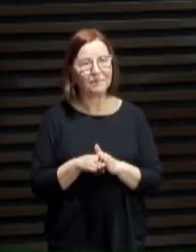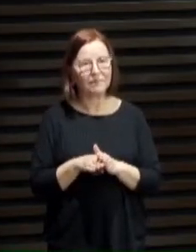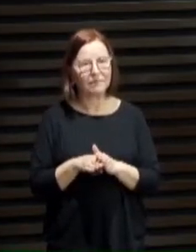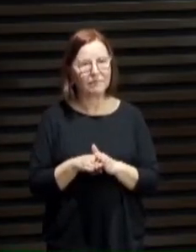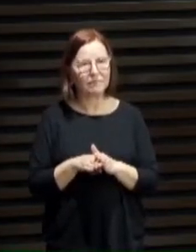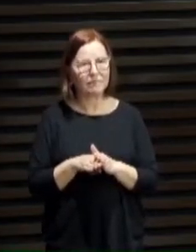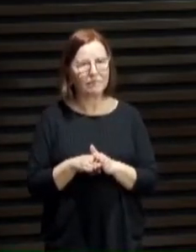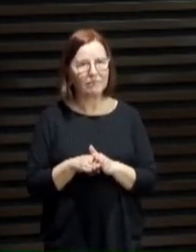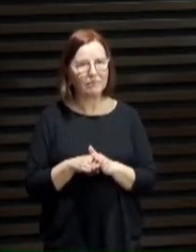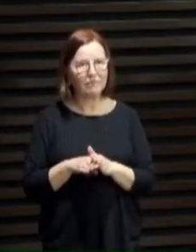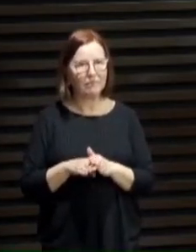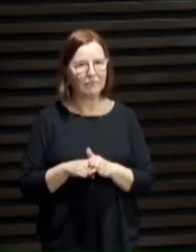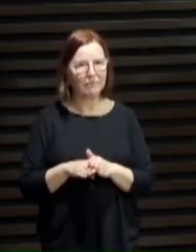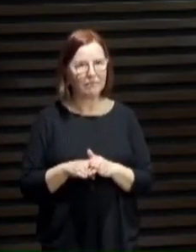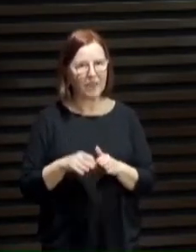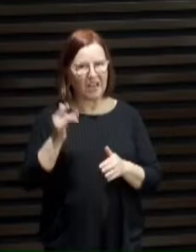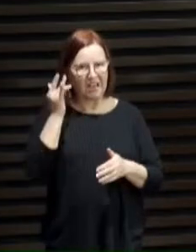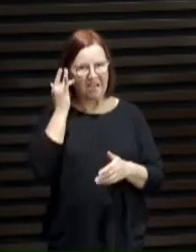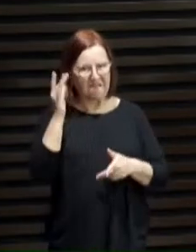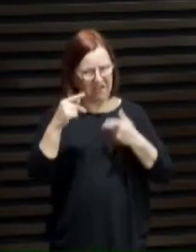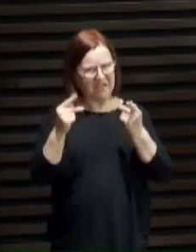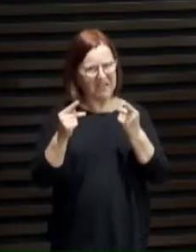Fácil dizer isso, não?